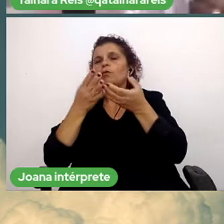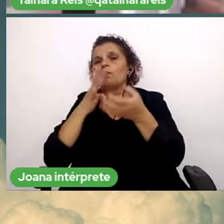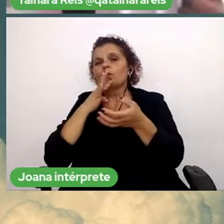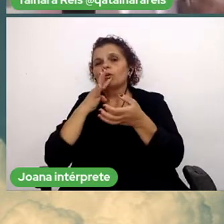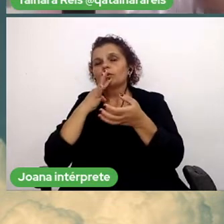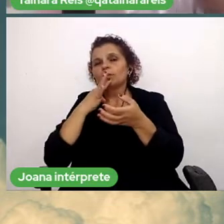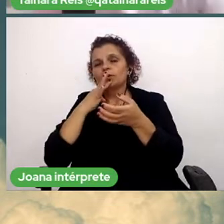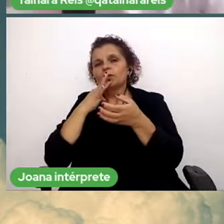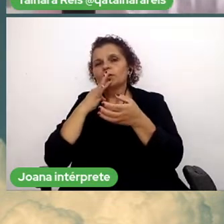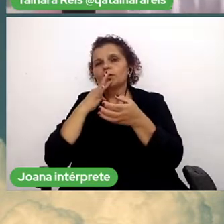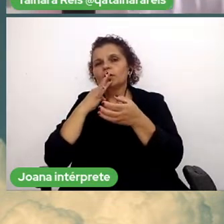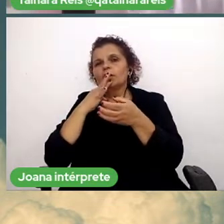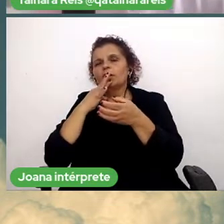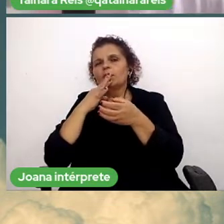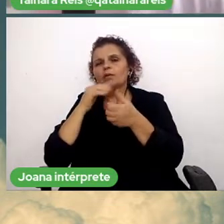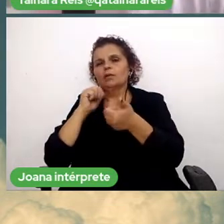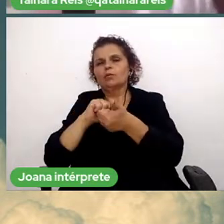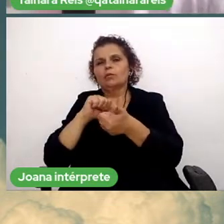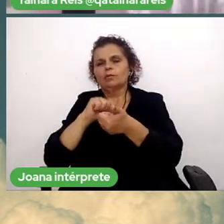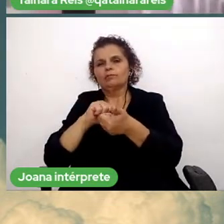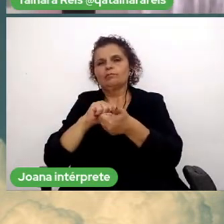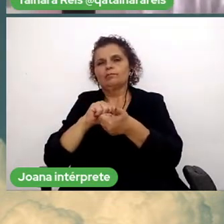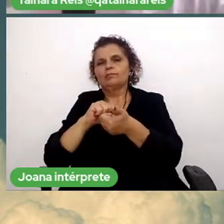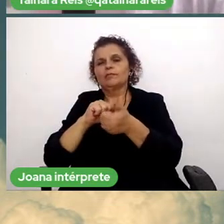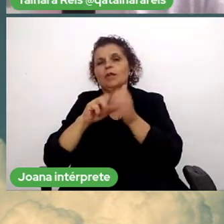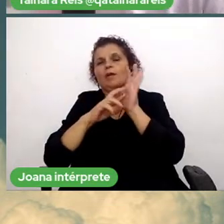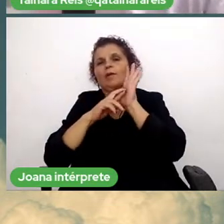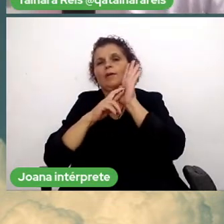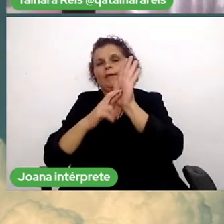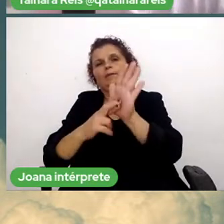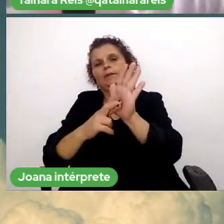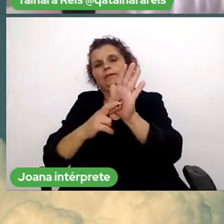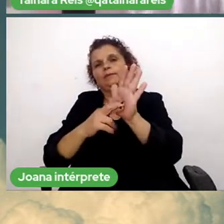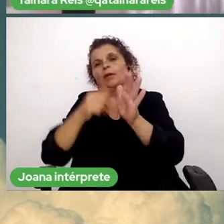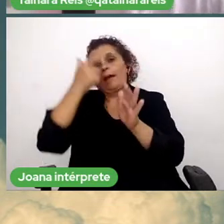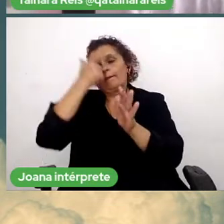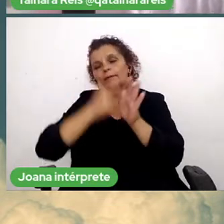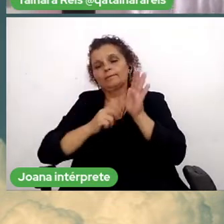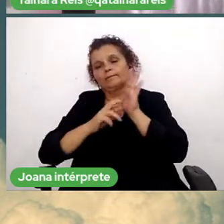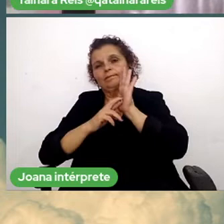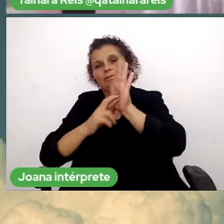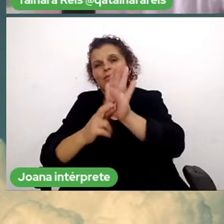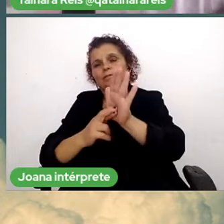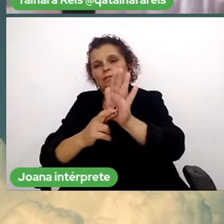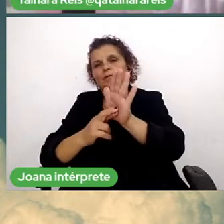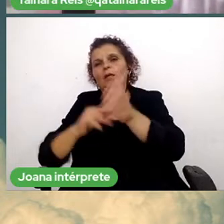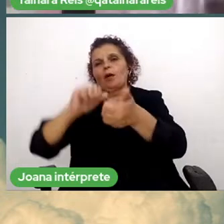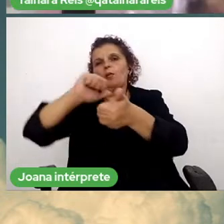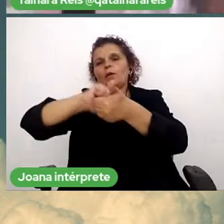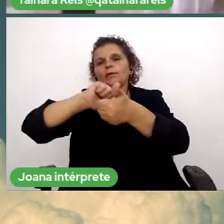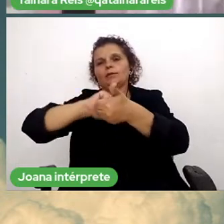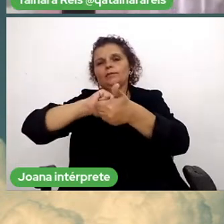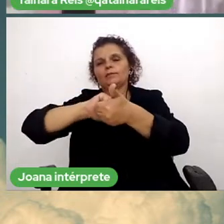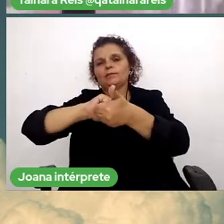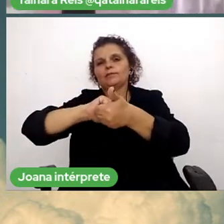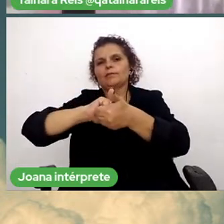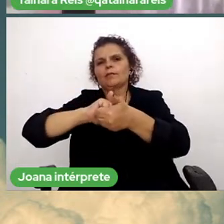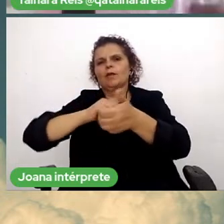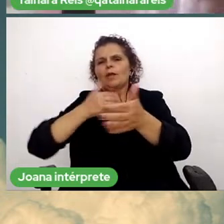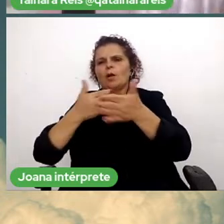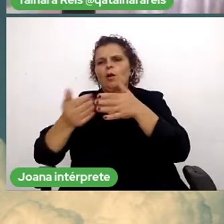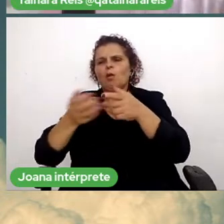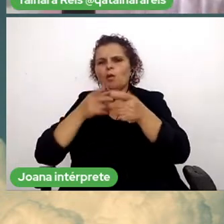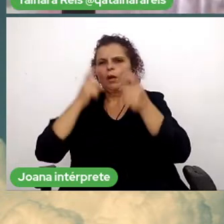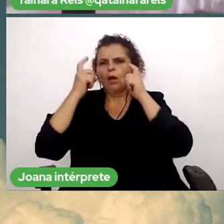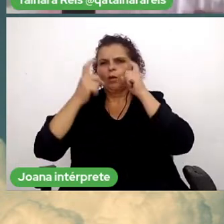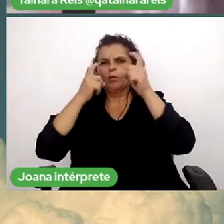um agente da qualidade, um representante por si só da qualidade. E aí ele possa, em qualquer reunião, seja